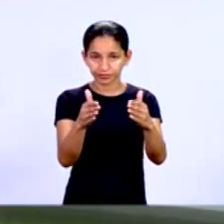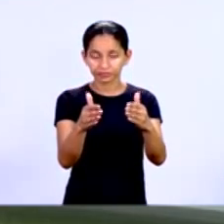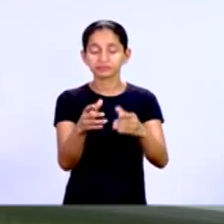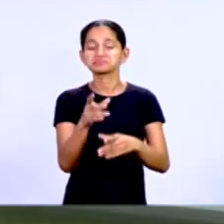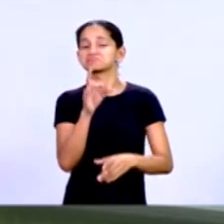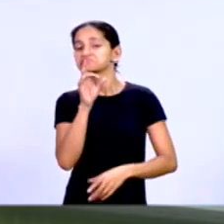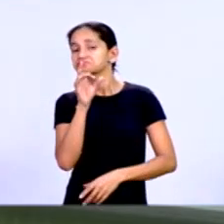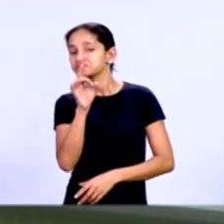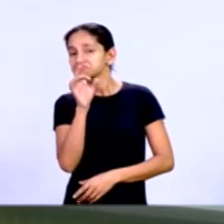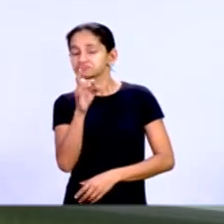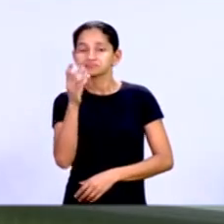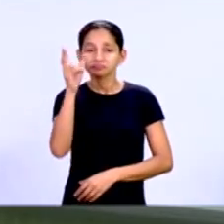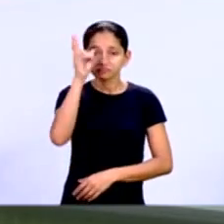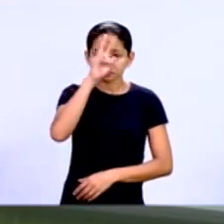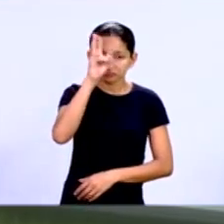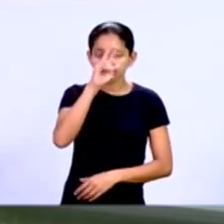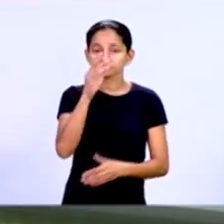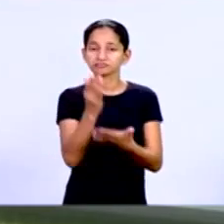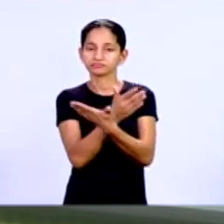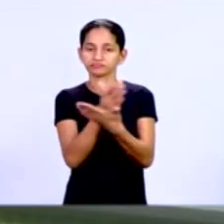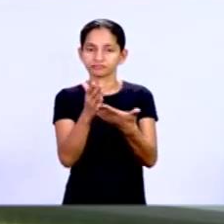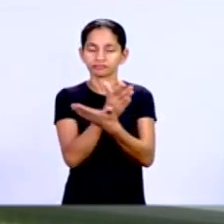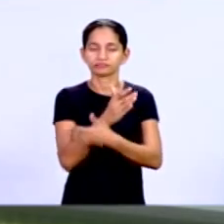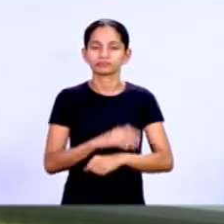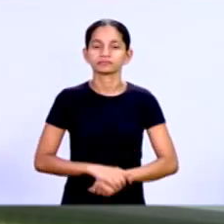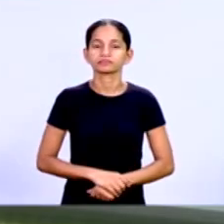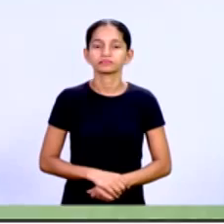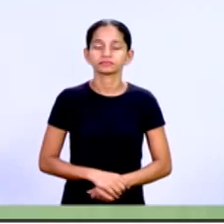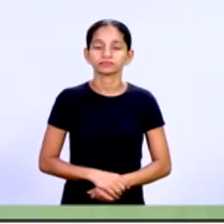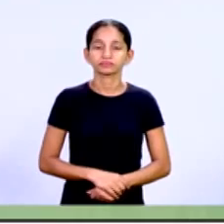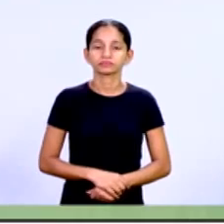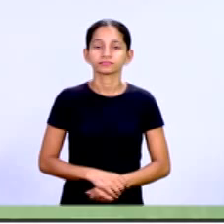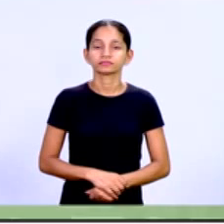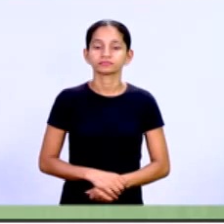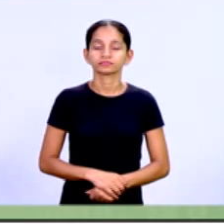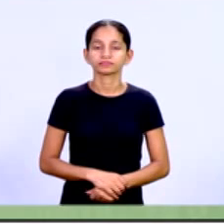né, os conceitos que vimos aqui durante esse período.